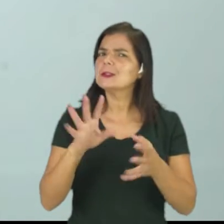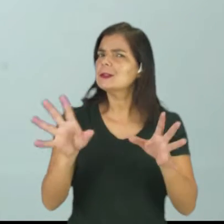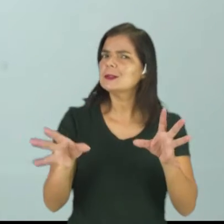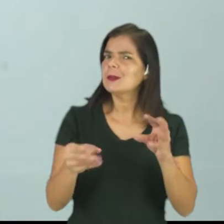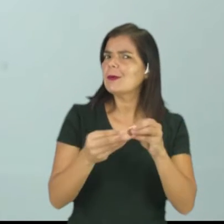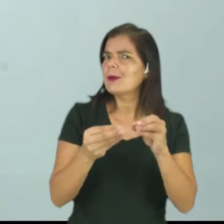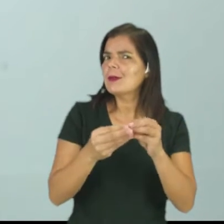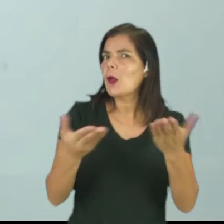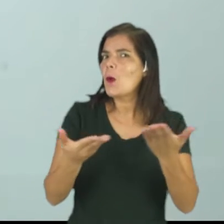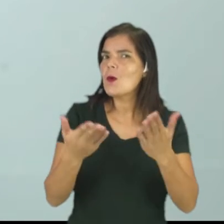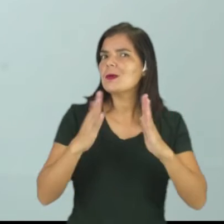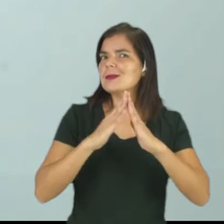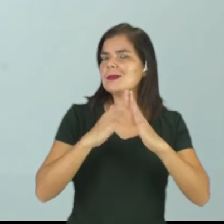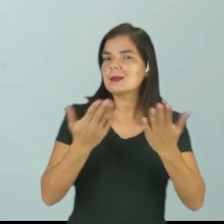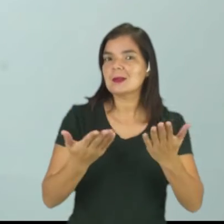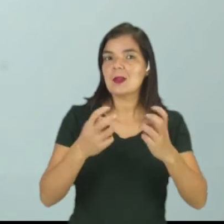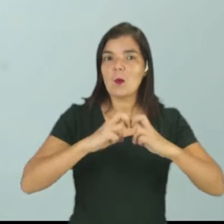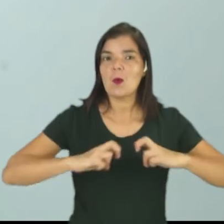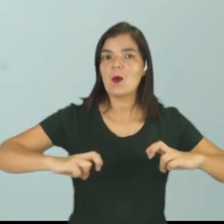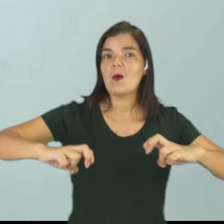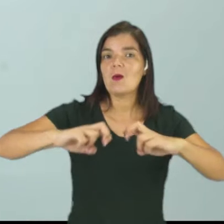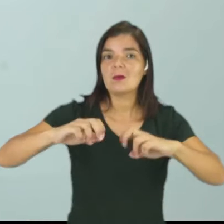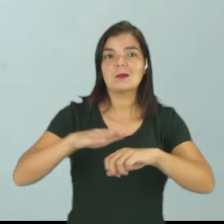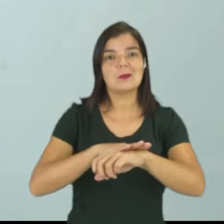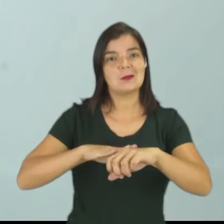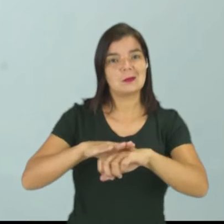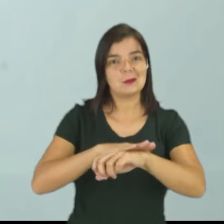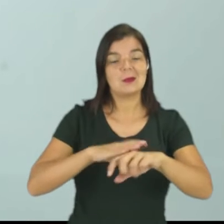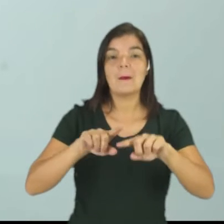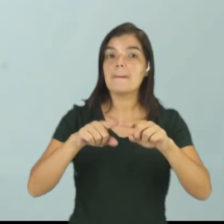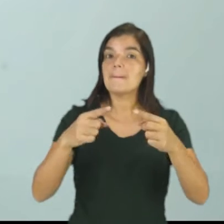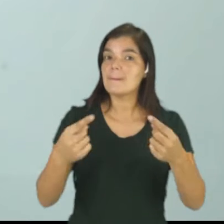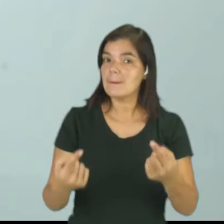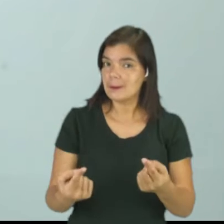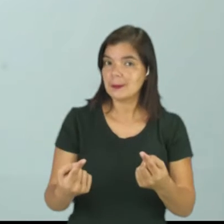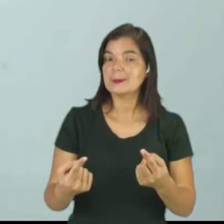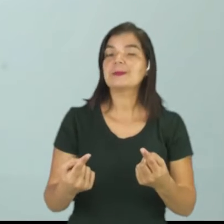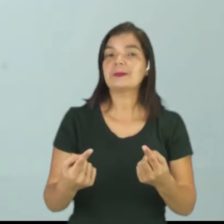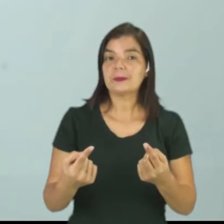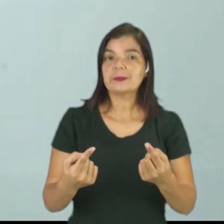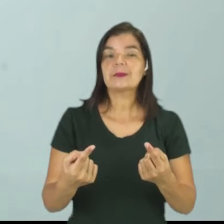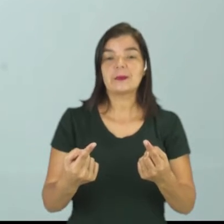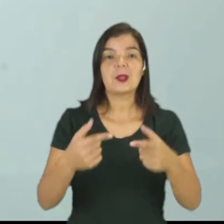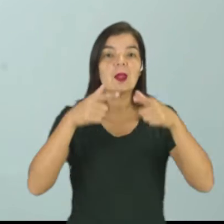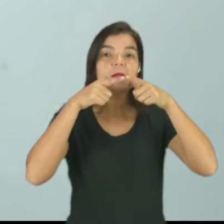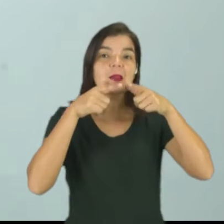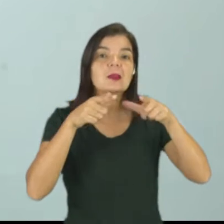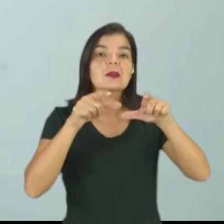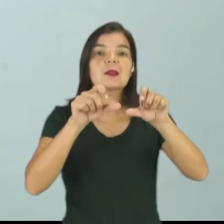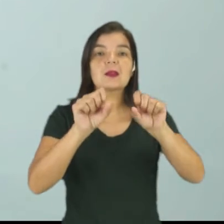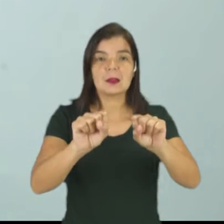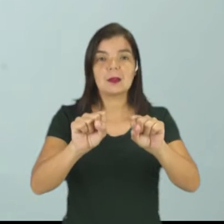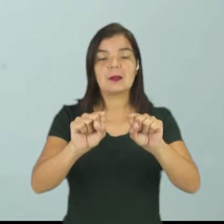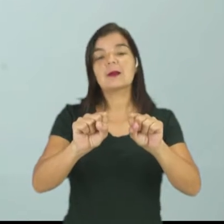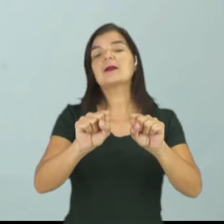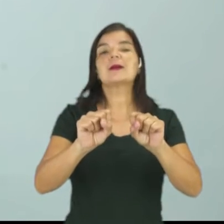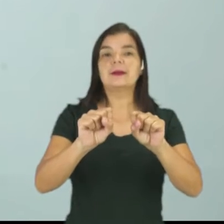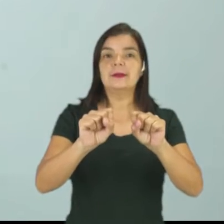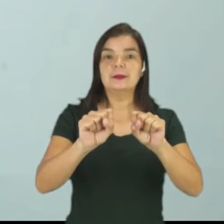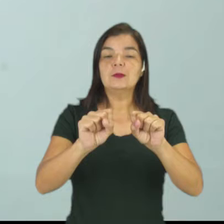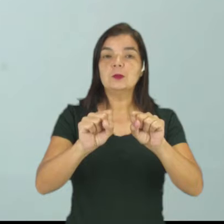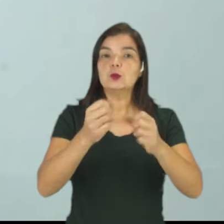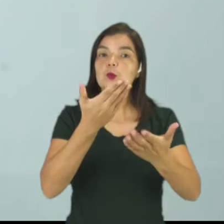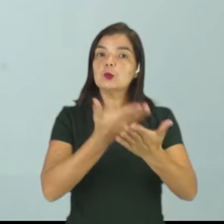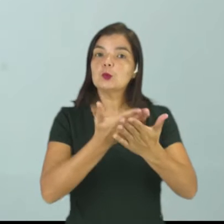lá em casa hoje, ou seja, uma roda de conversa. Só que no meio da linguagem,